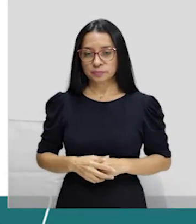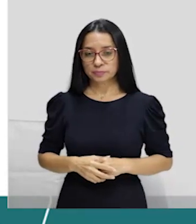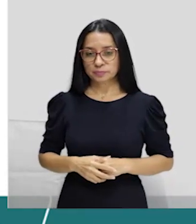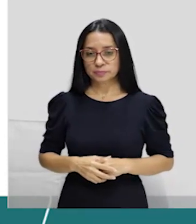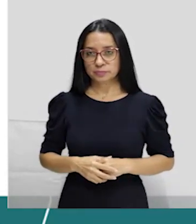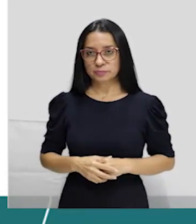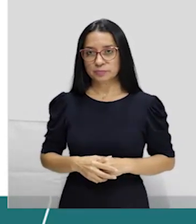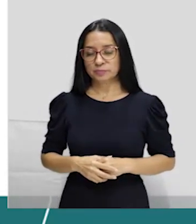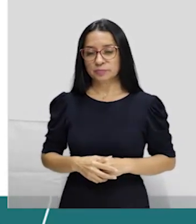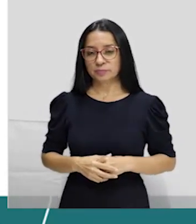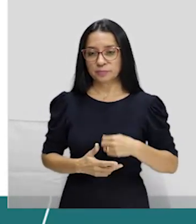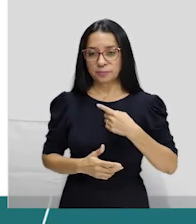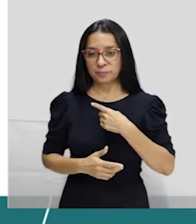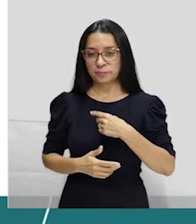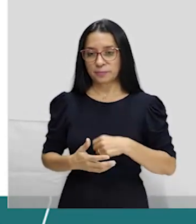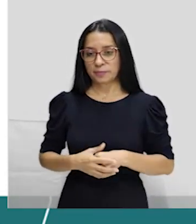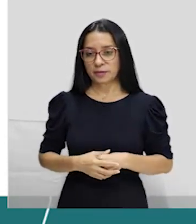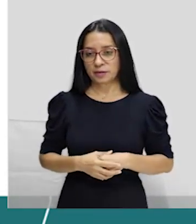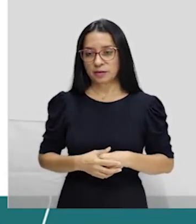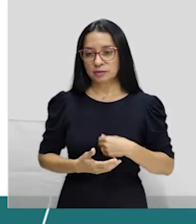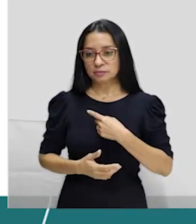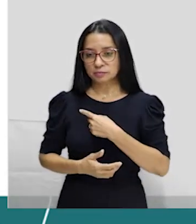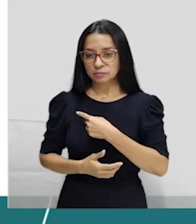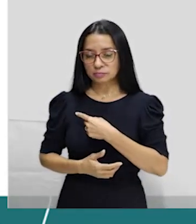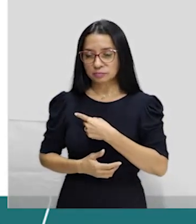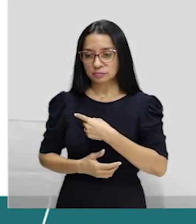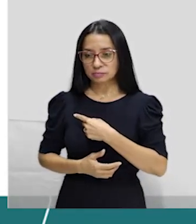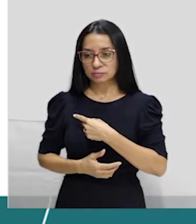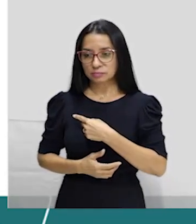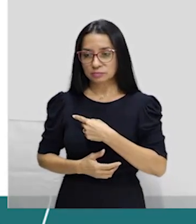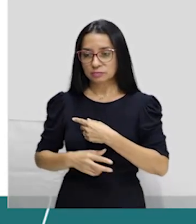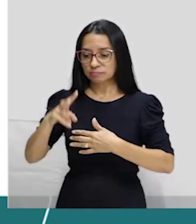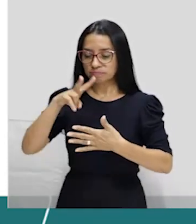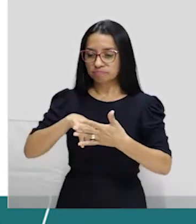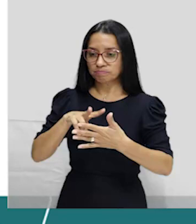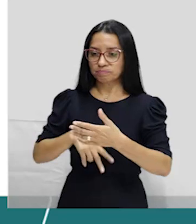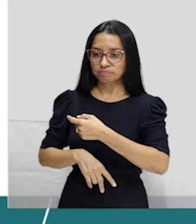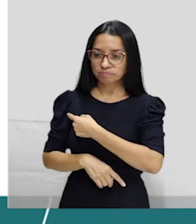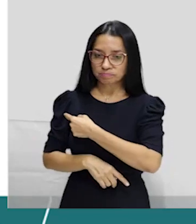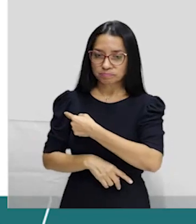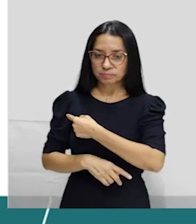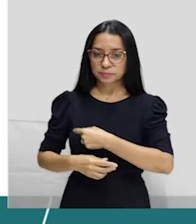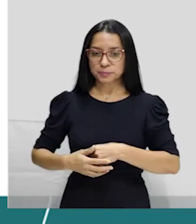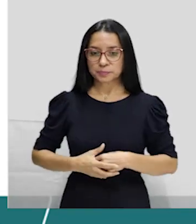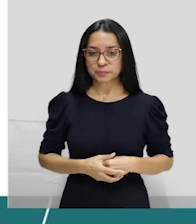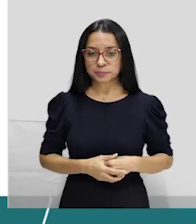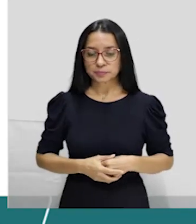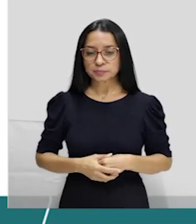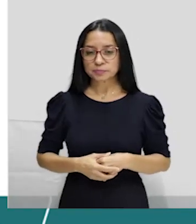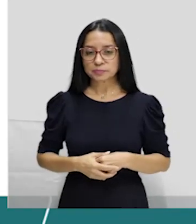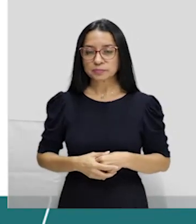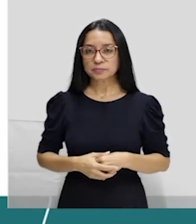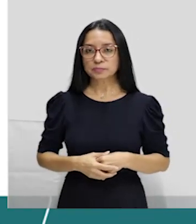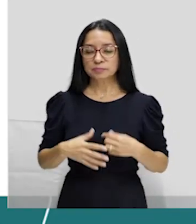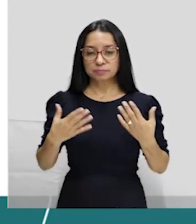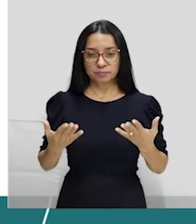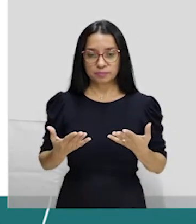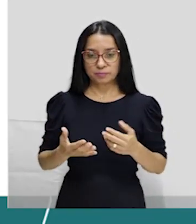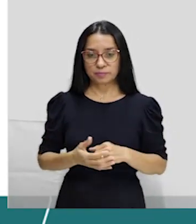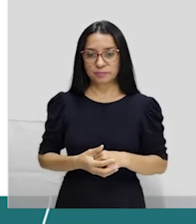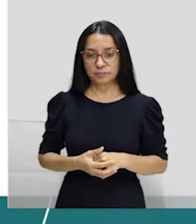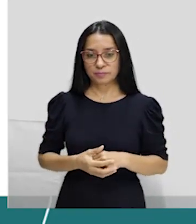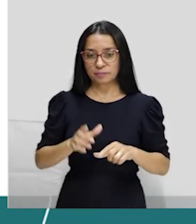tá certo? Universidade de referência. A bacia do Ruhr, na Europa Ocidental, é uma região caracterizada pelo quê,